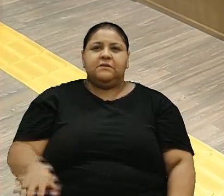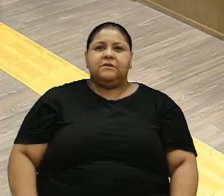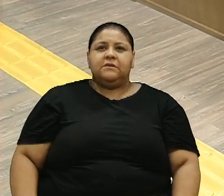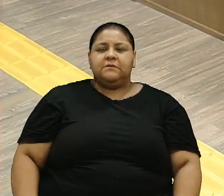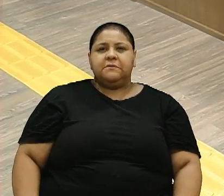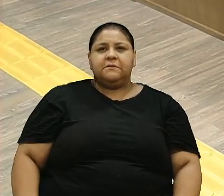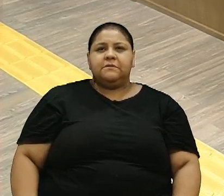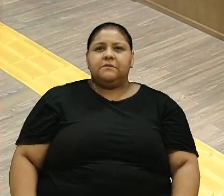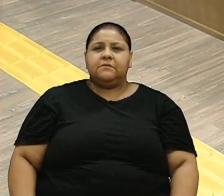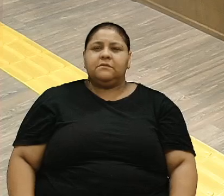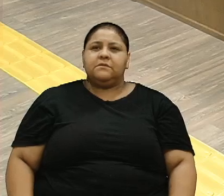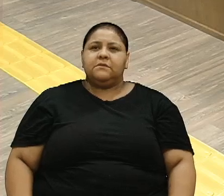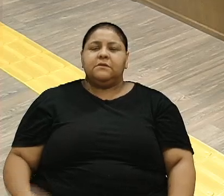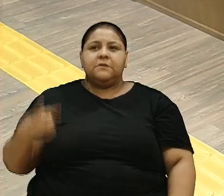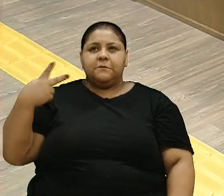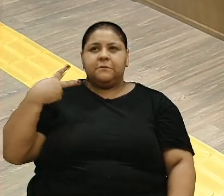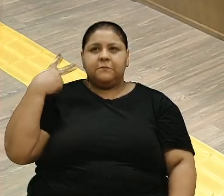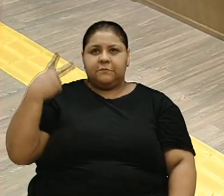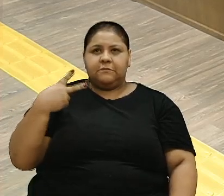Deferida a questão. Vereadora